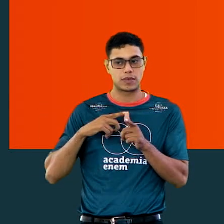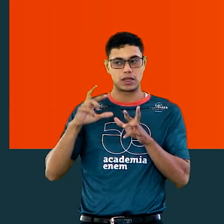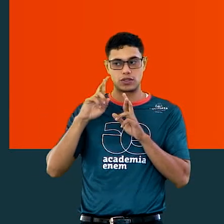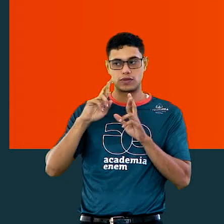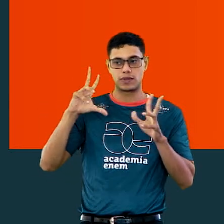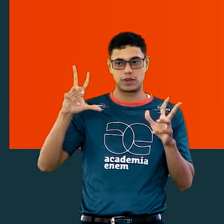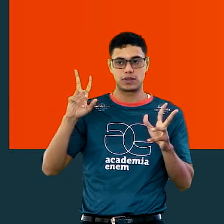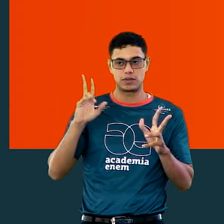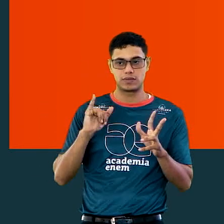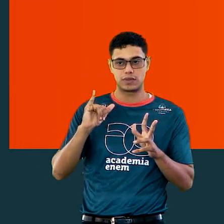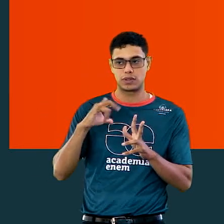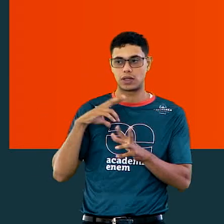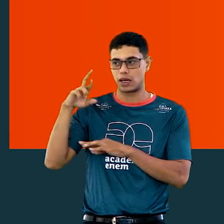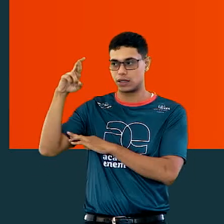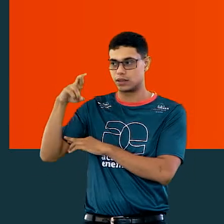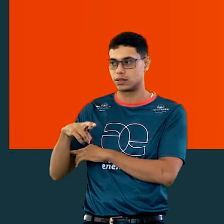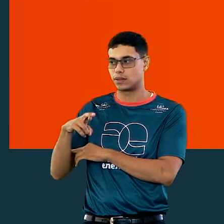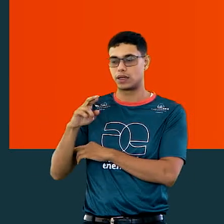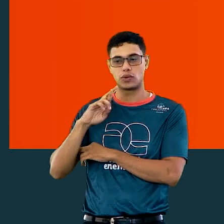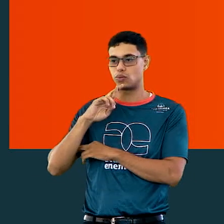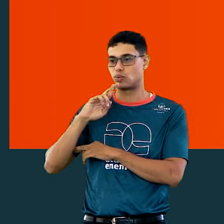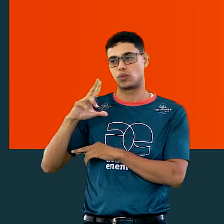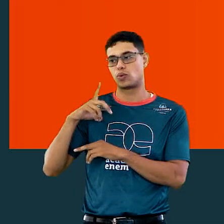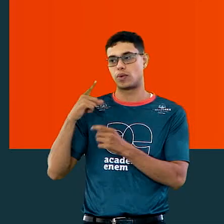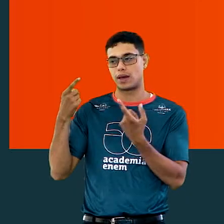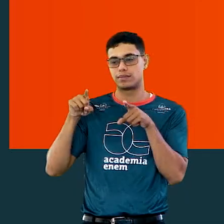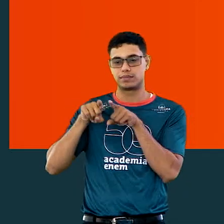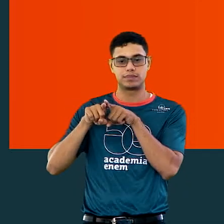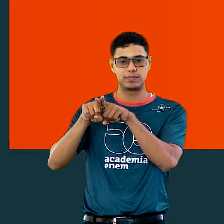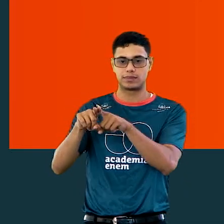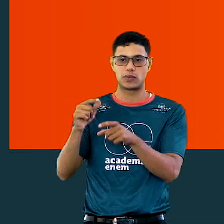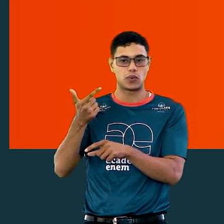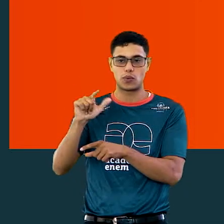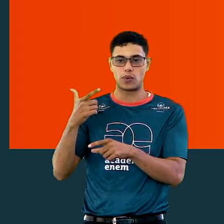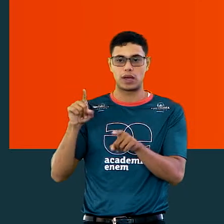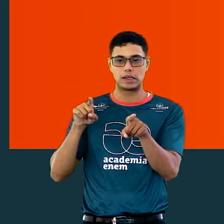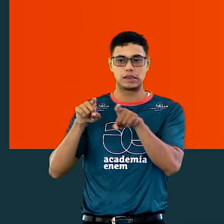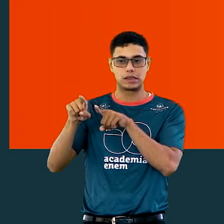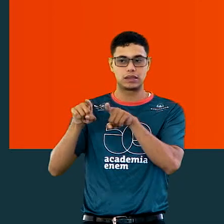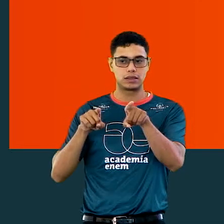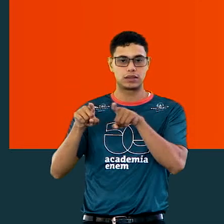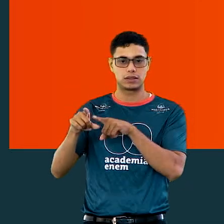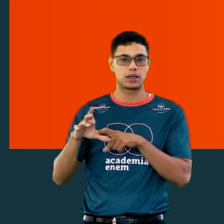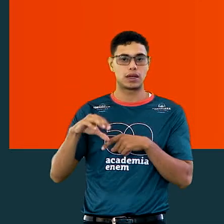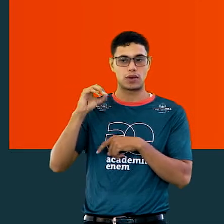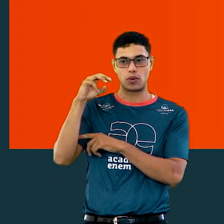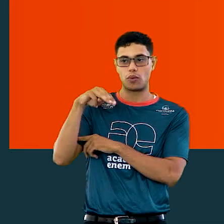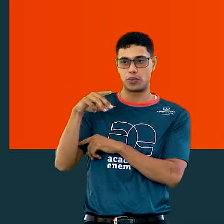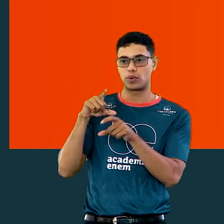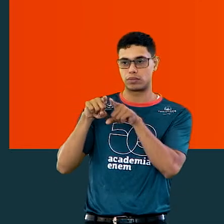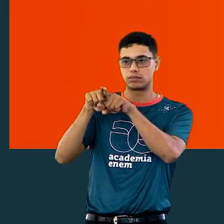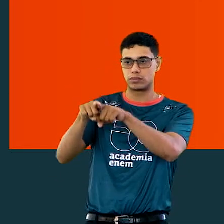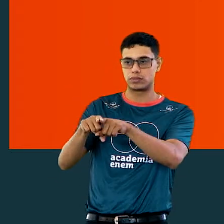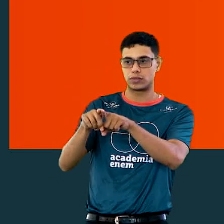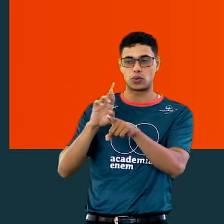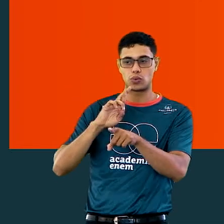diferentes, essa razão não será constante. Foi ômico, é constante.